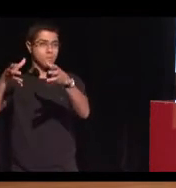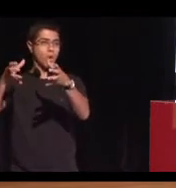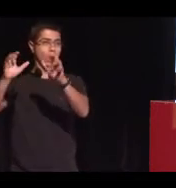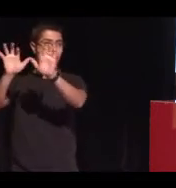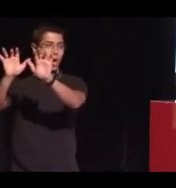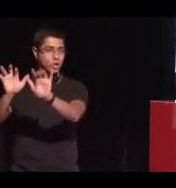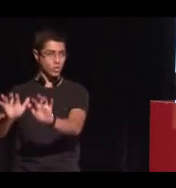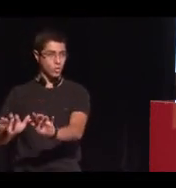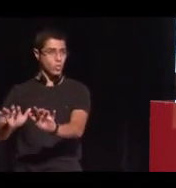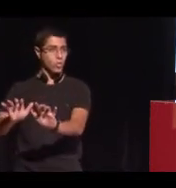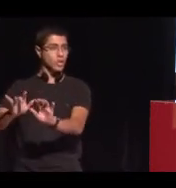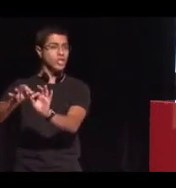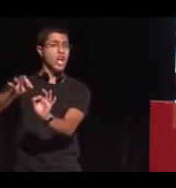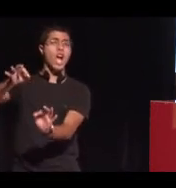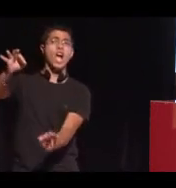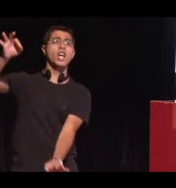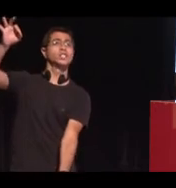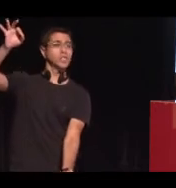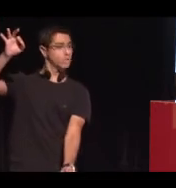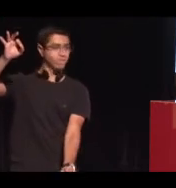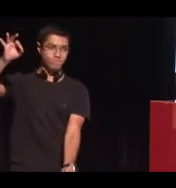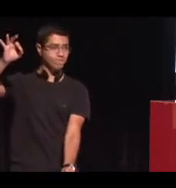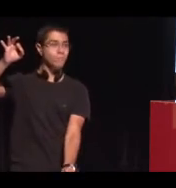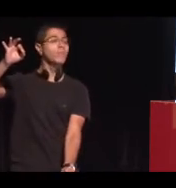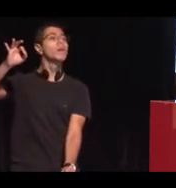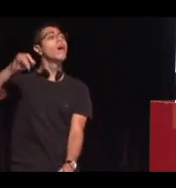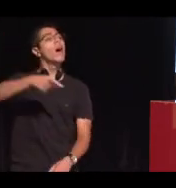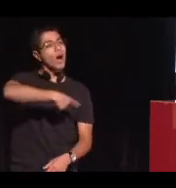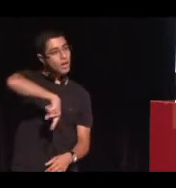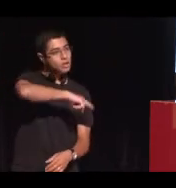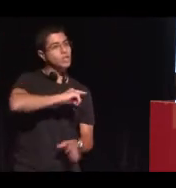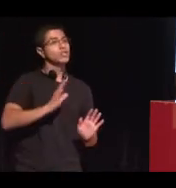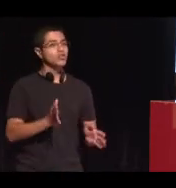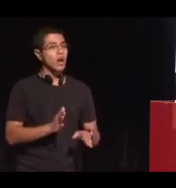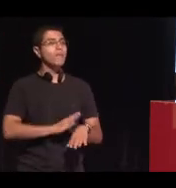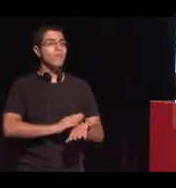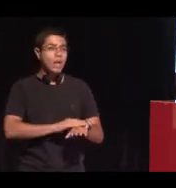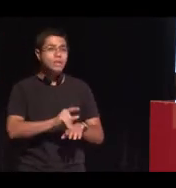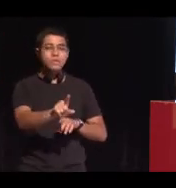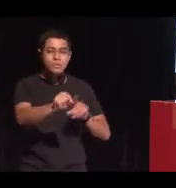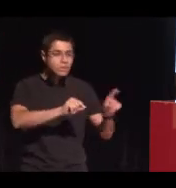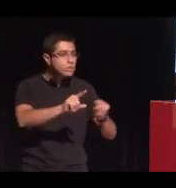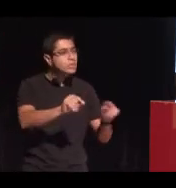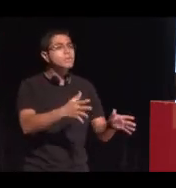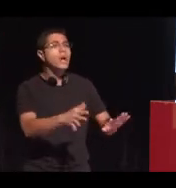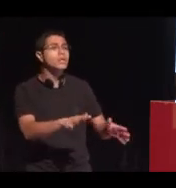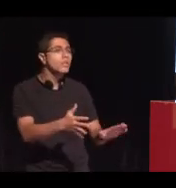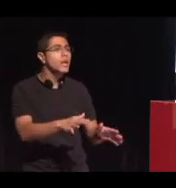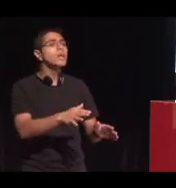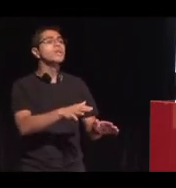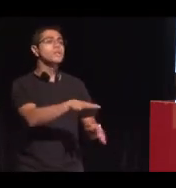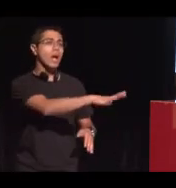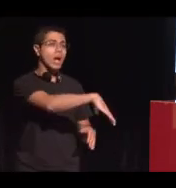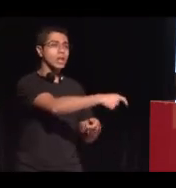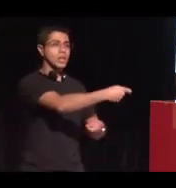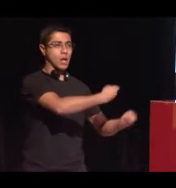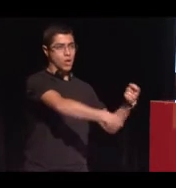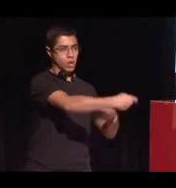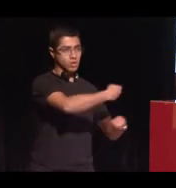unidade. E a gente já tinha mapeado, mais ou menos, quais eram as capacidades de negócio, as responsabilidades de cada